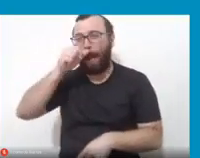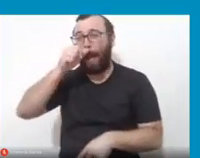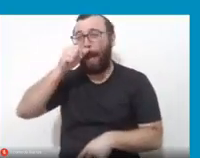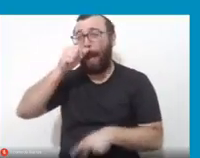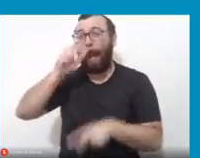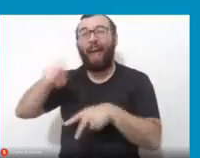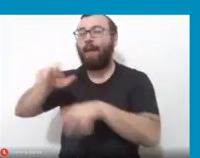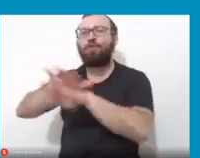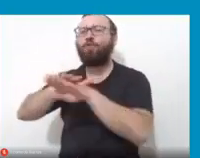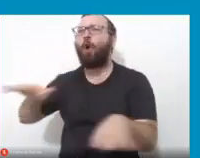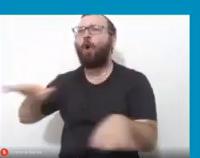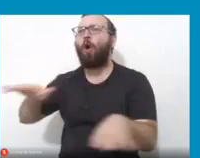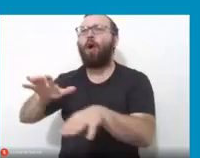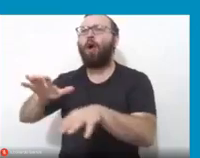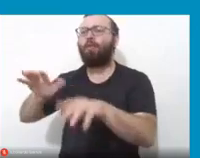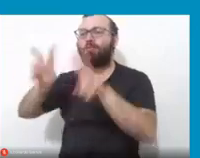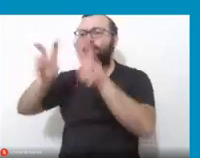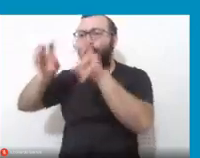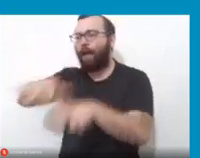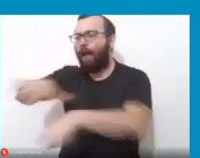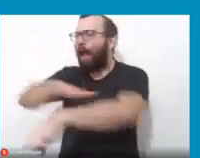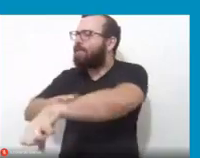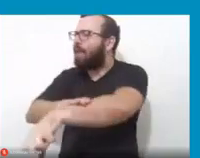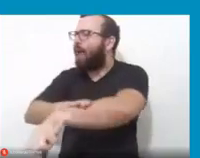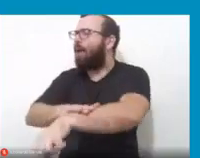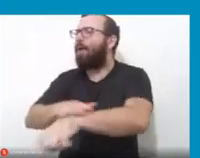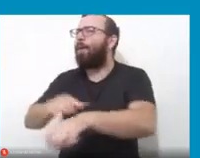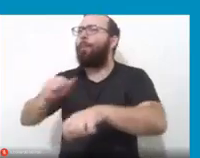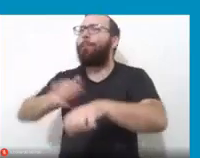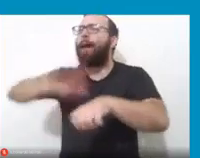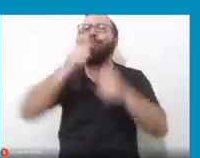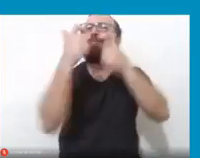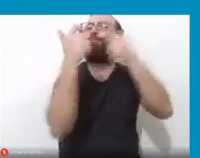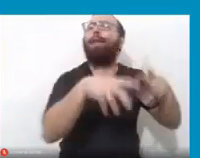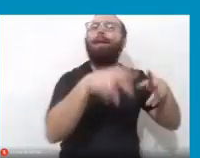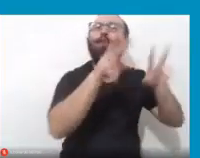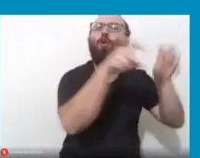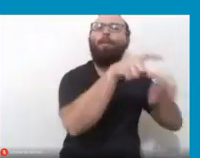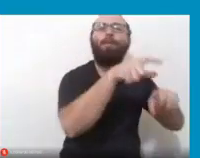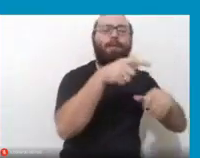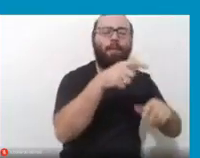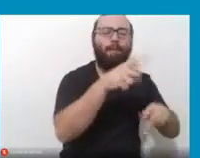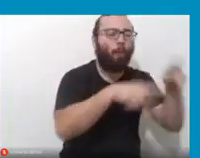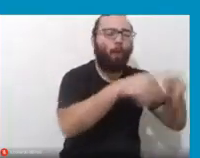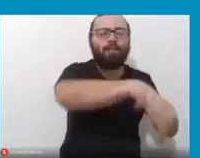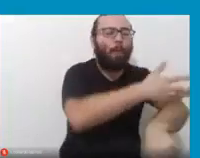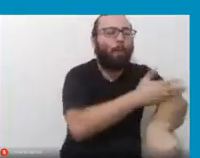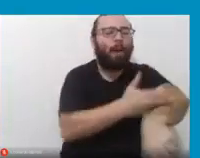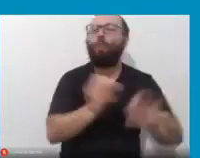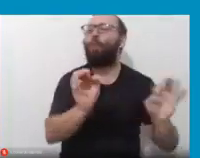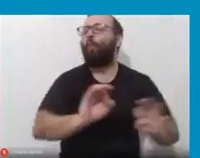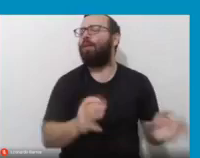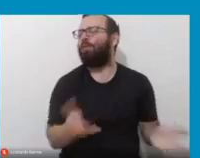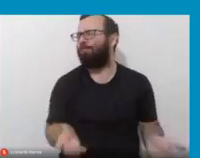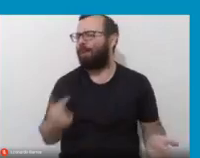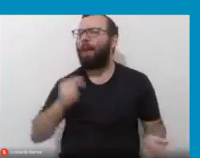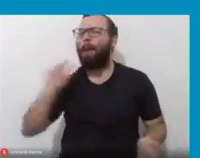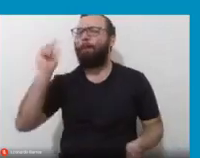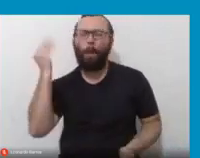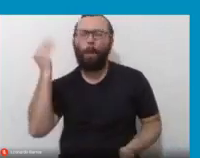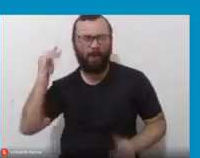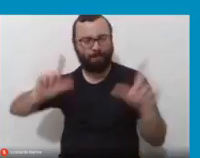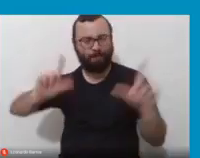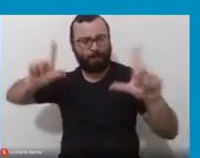raciais, mas não visibiliza isso com relação à população branca. Tivemos recentemente na mídia, não sei se os